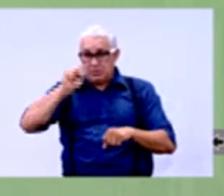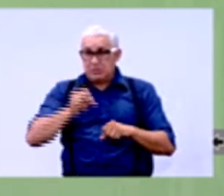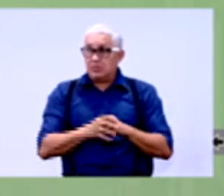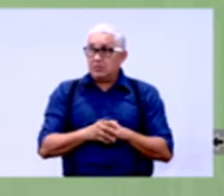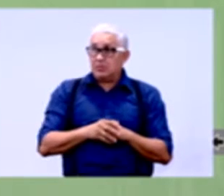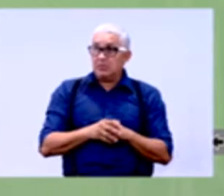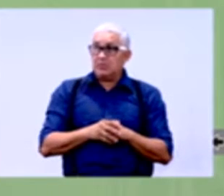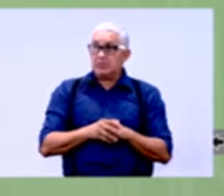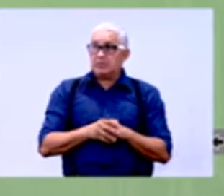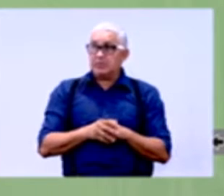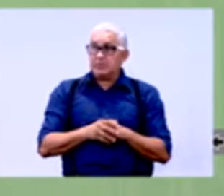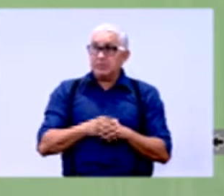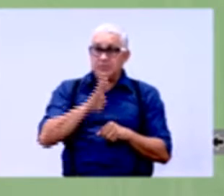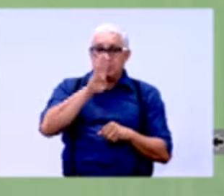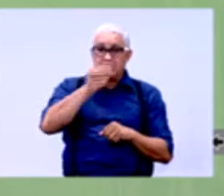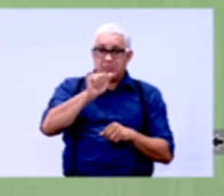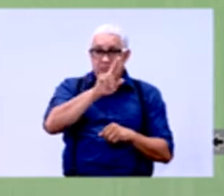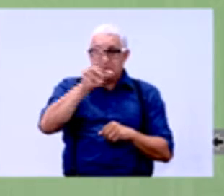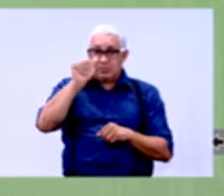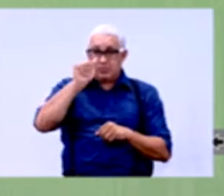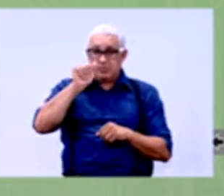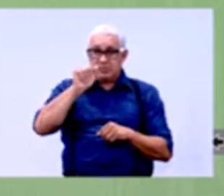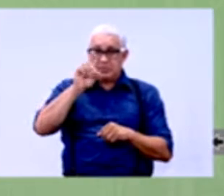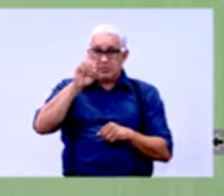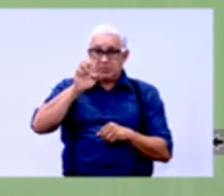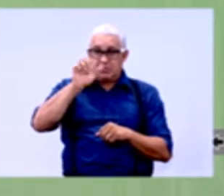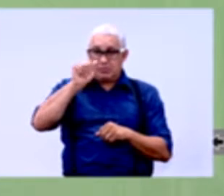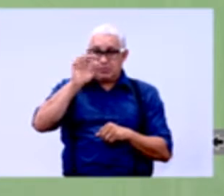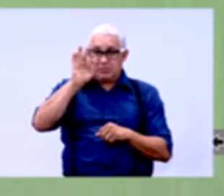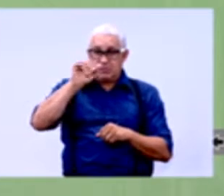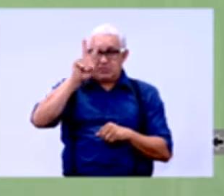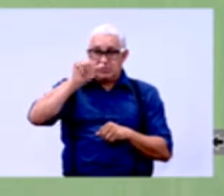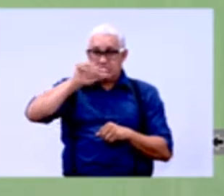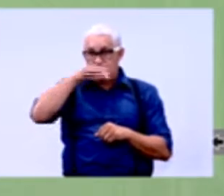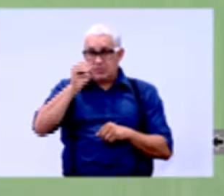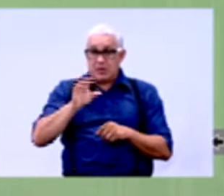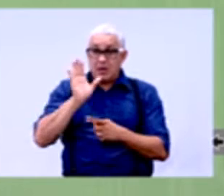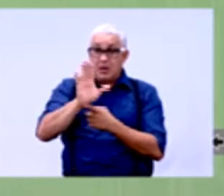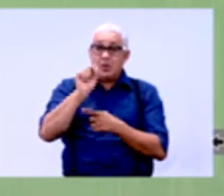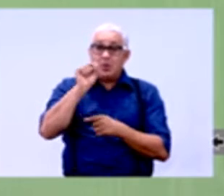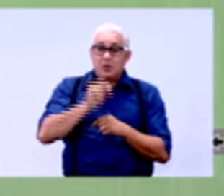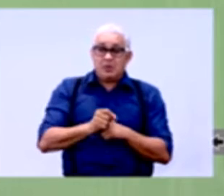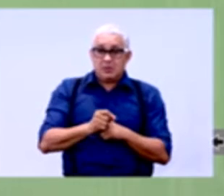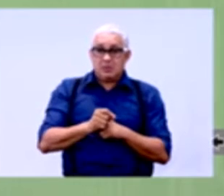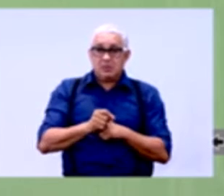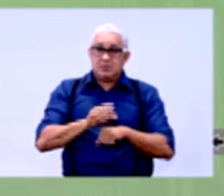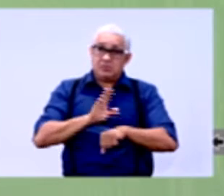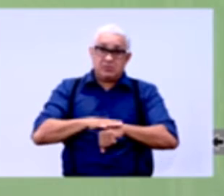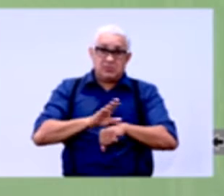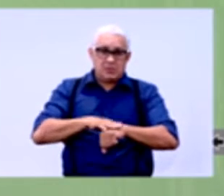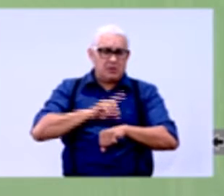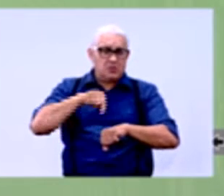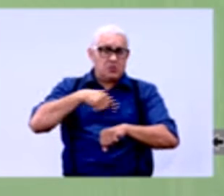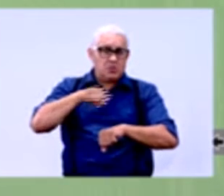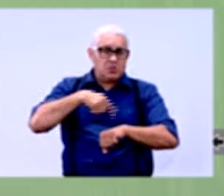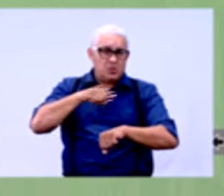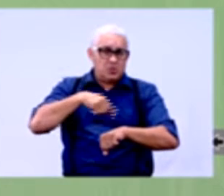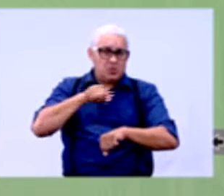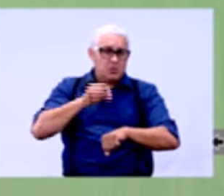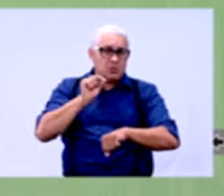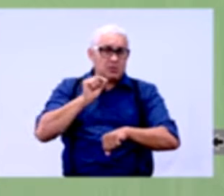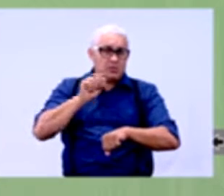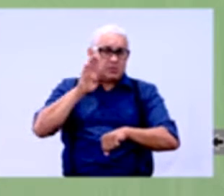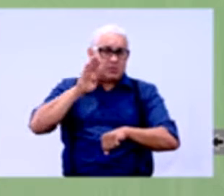Barra de ativação. Uma barra de ativação mostra o período de tempo durante o qual